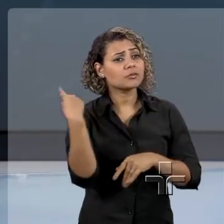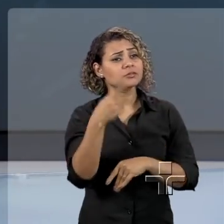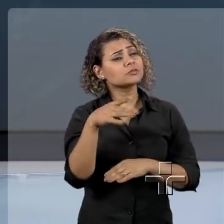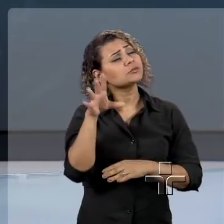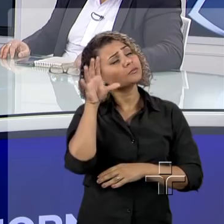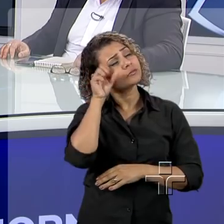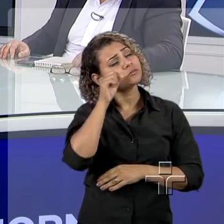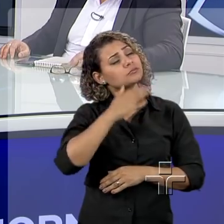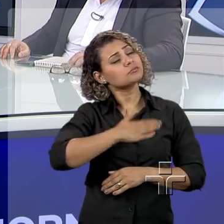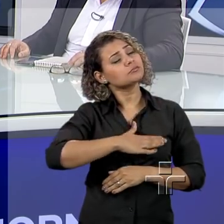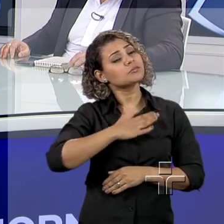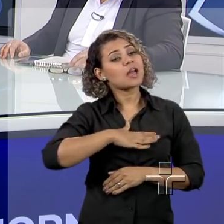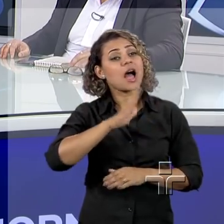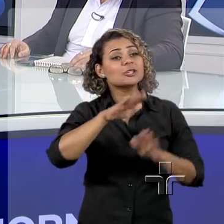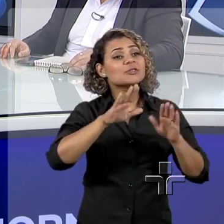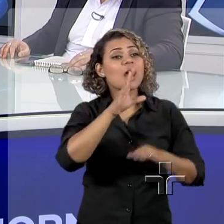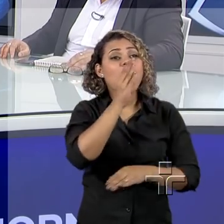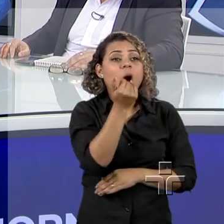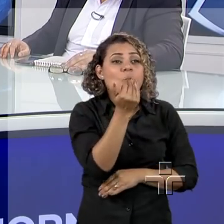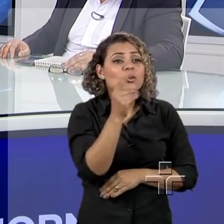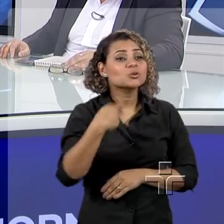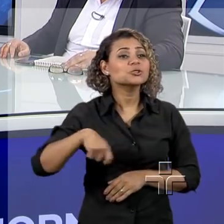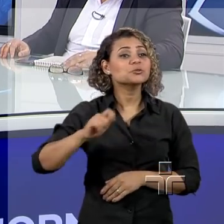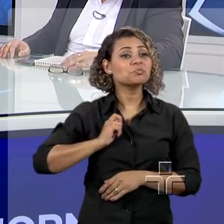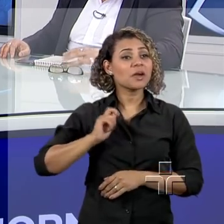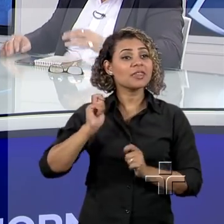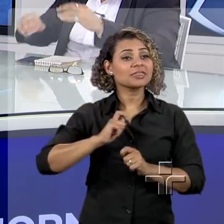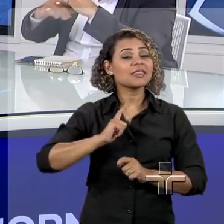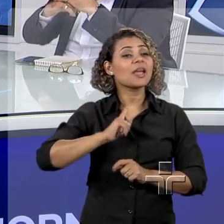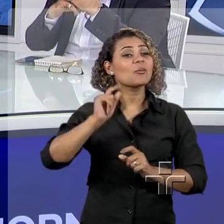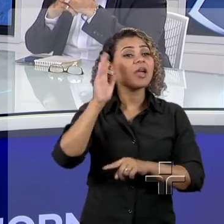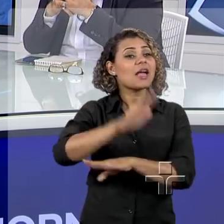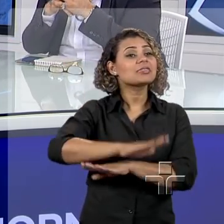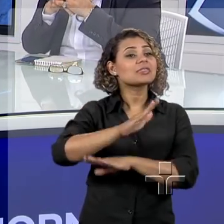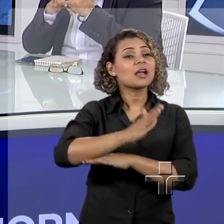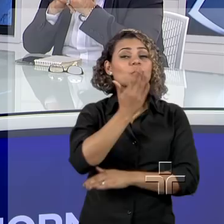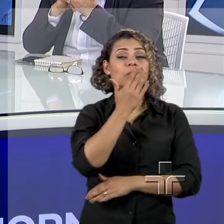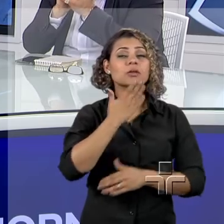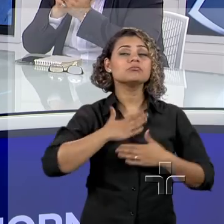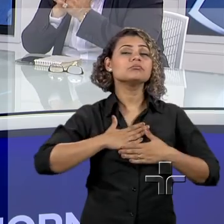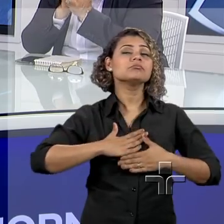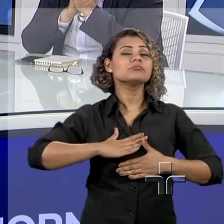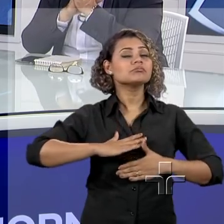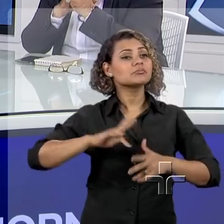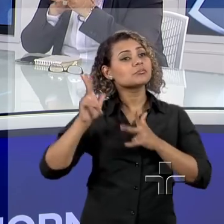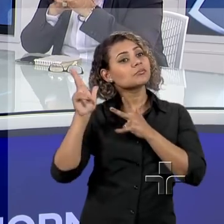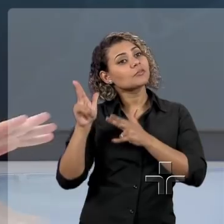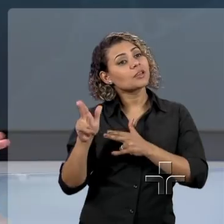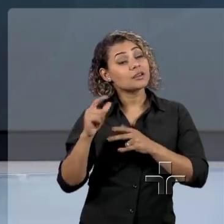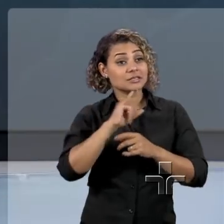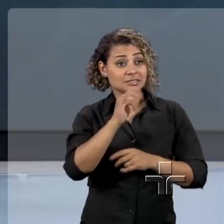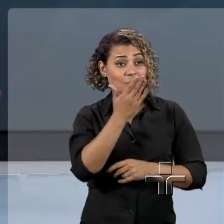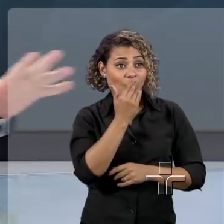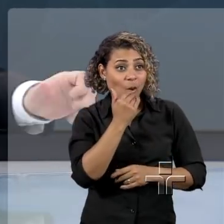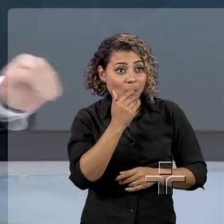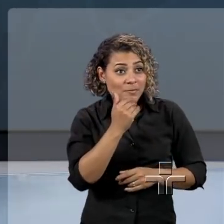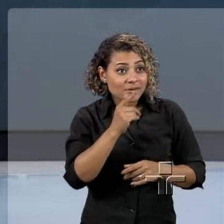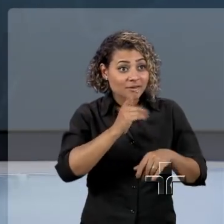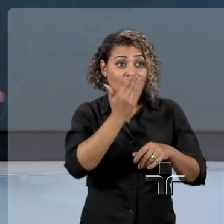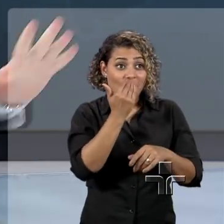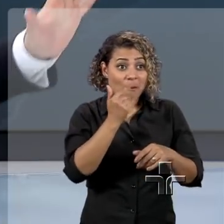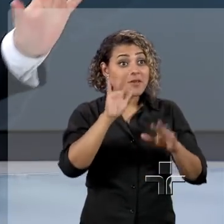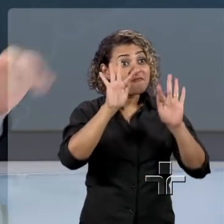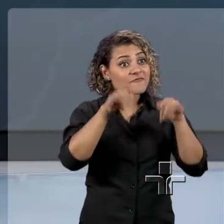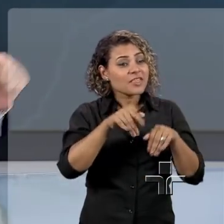pouquinho depois do almoço, como fazem os espanhóis, porque eu acho que cairia até o nível de violência. Porque eu acho que quem dorme um pouquinho depois do almoço não vai dar